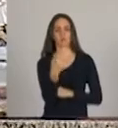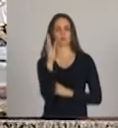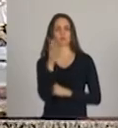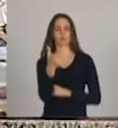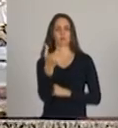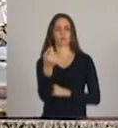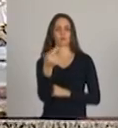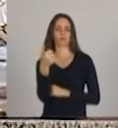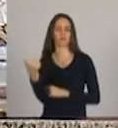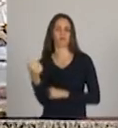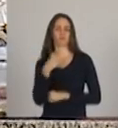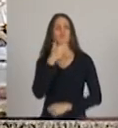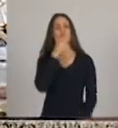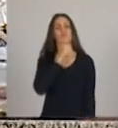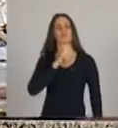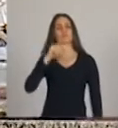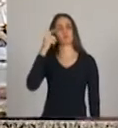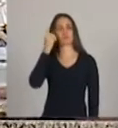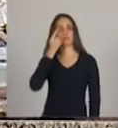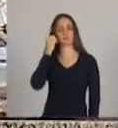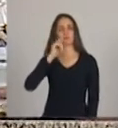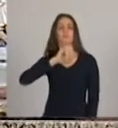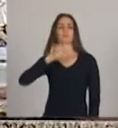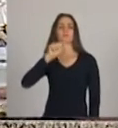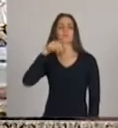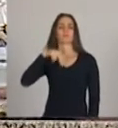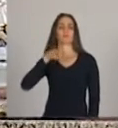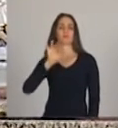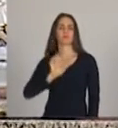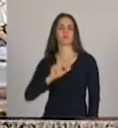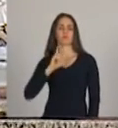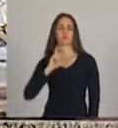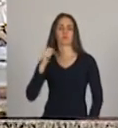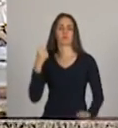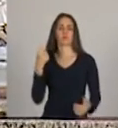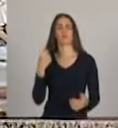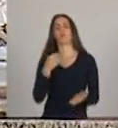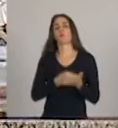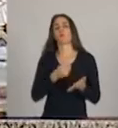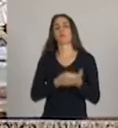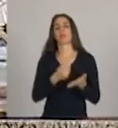da deputada Janete Sá, que torna obrigatória a fixação